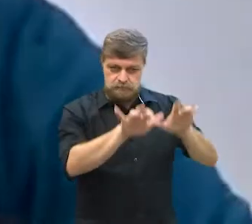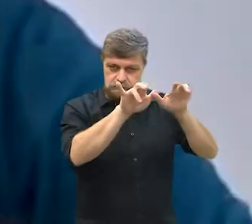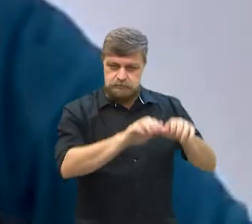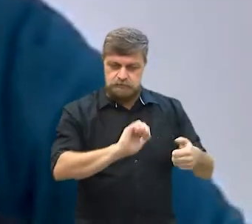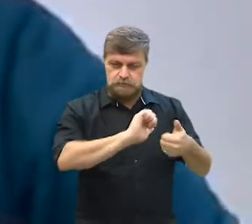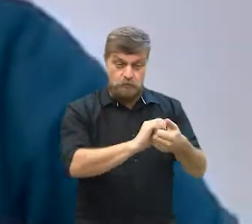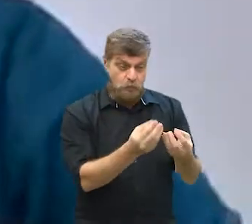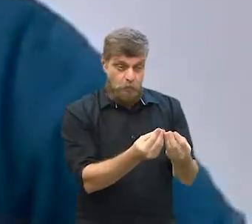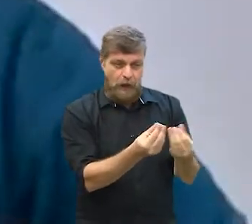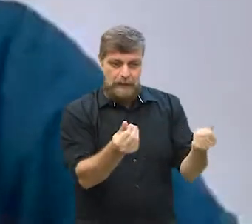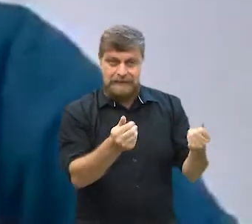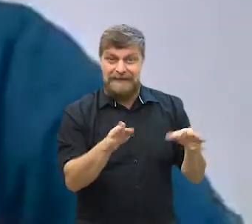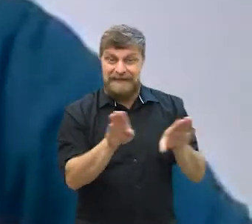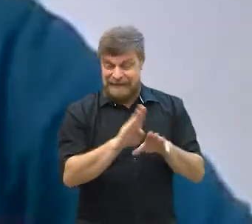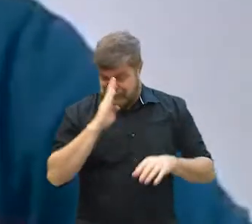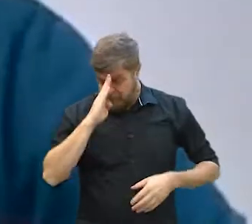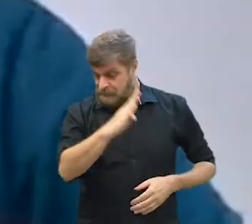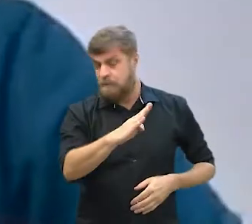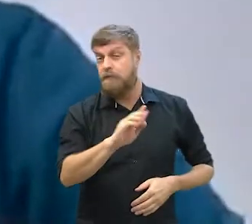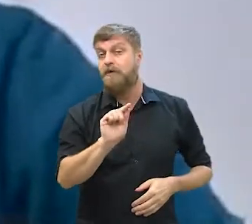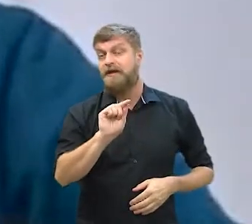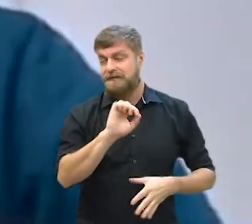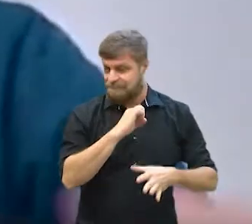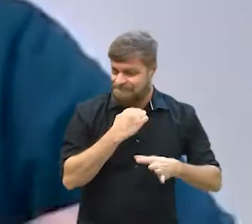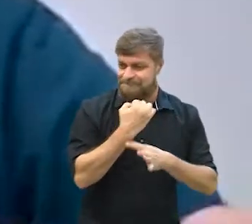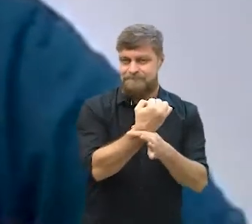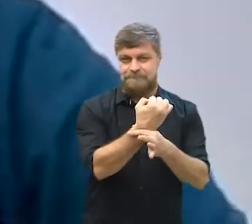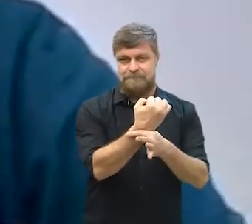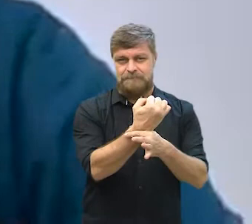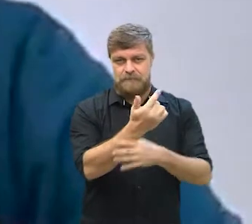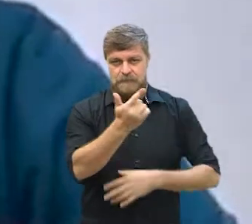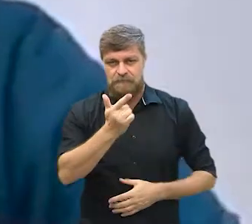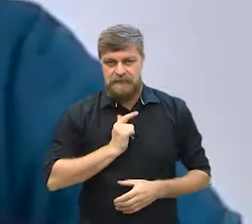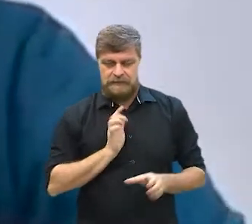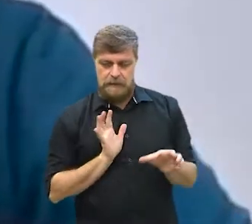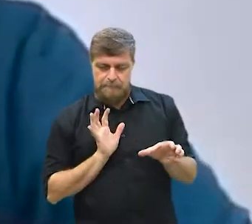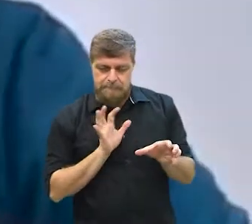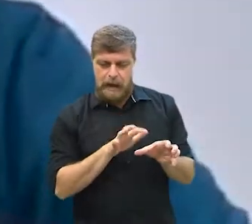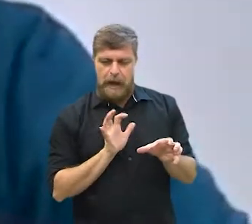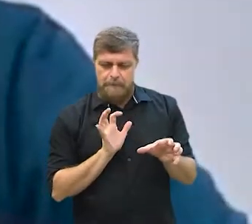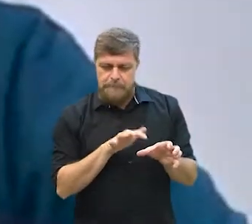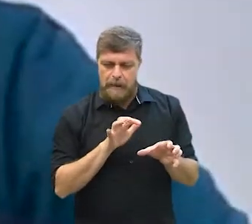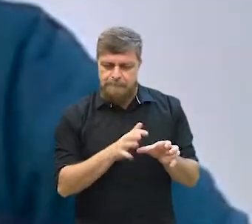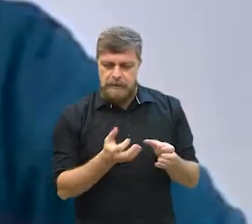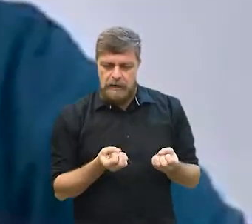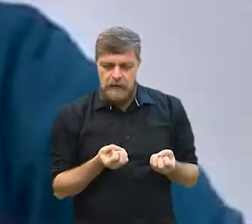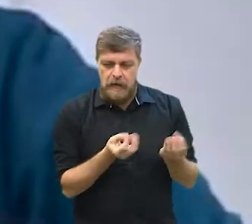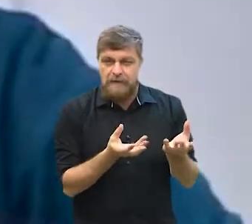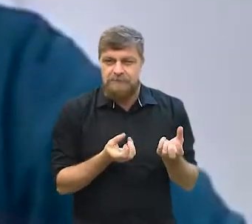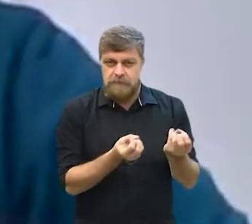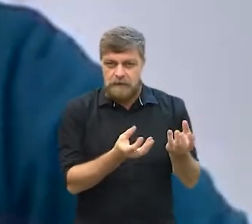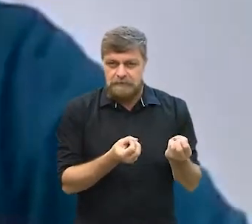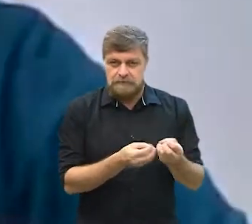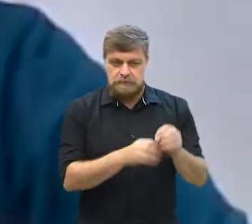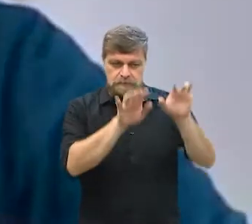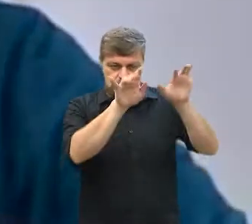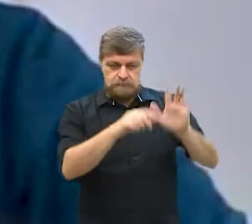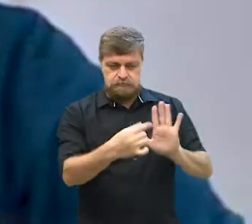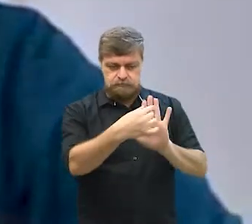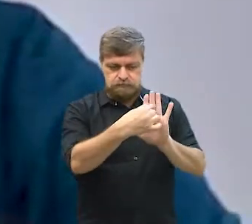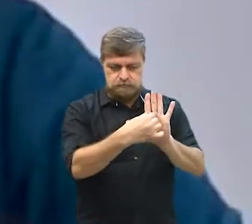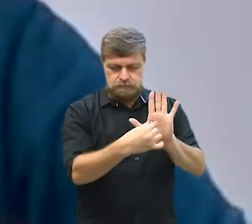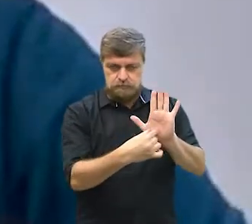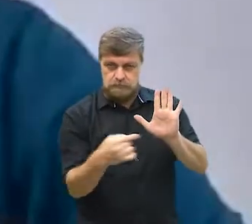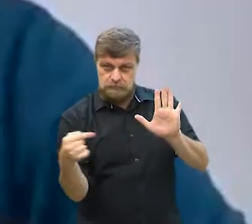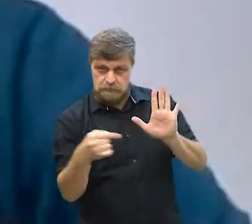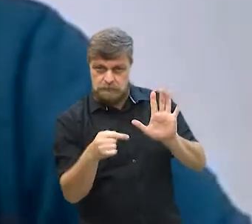com qualidade, principalmente com segurança, centralidade das informações, né, porque hoje o